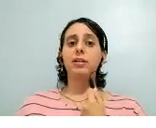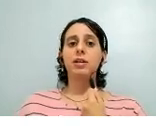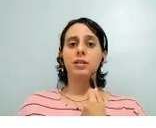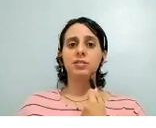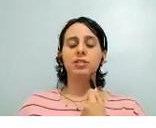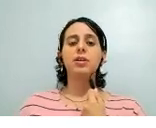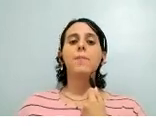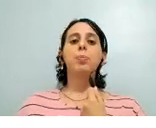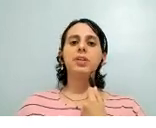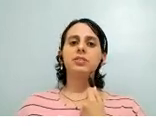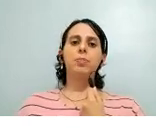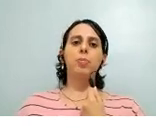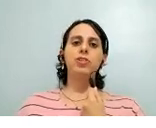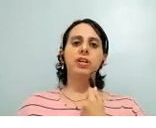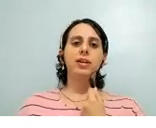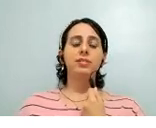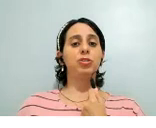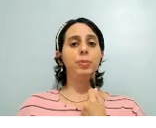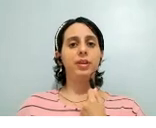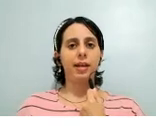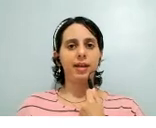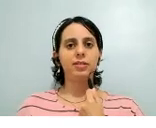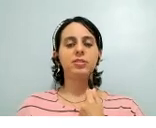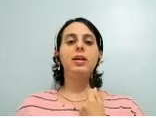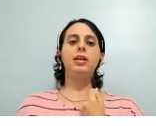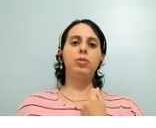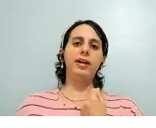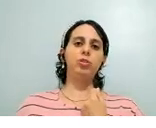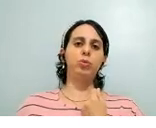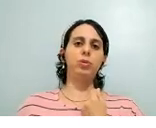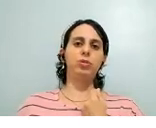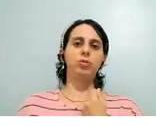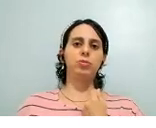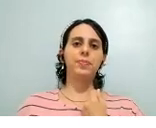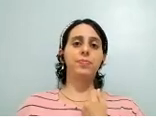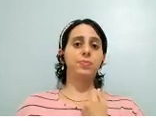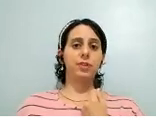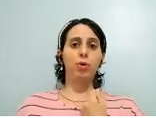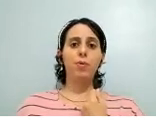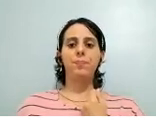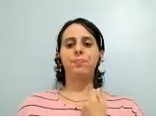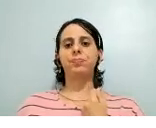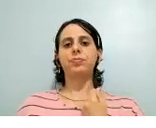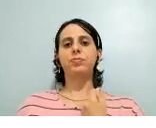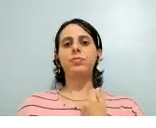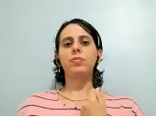levar crianças, principalmente crianças pequenas, em lugares públicos, tá